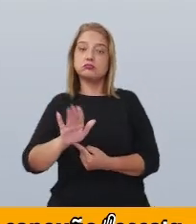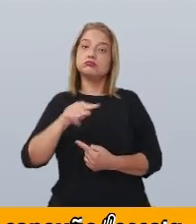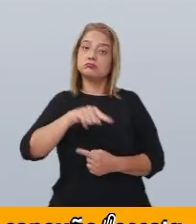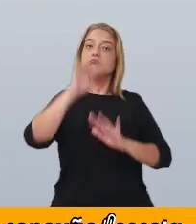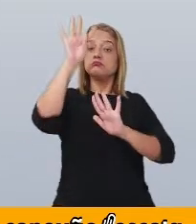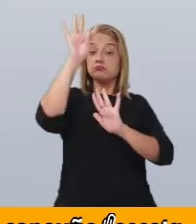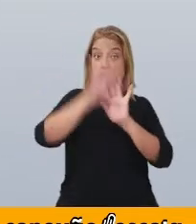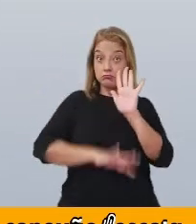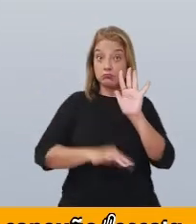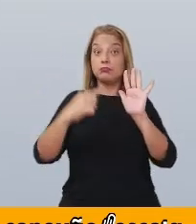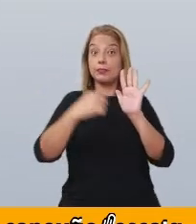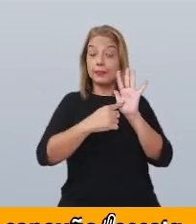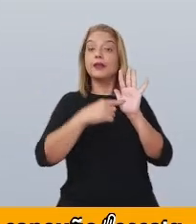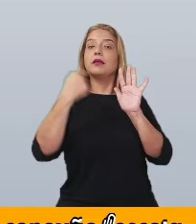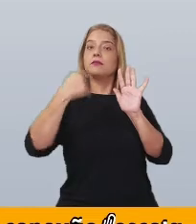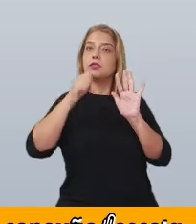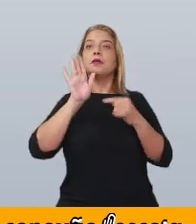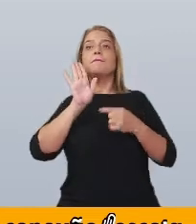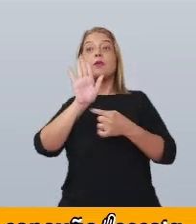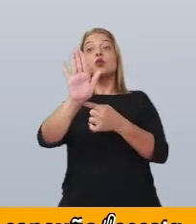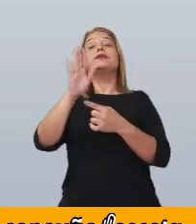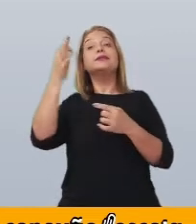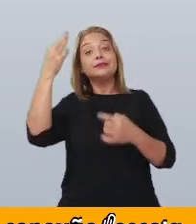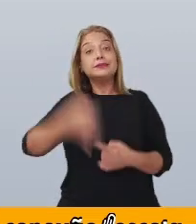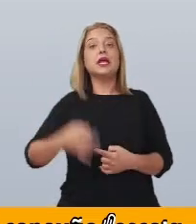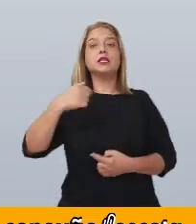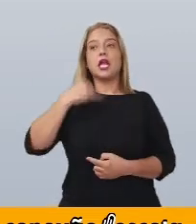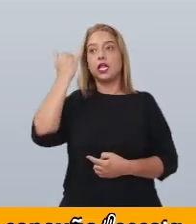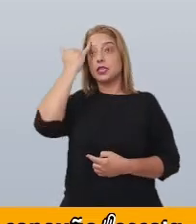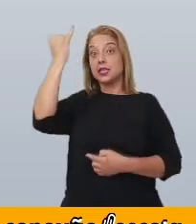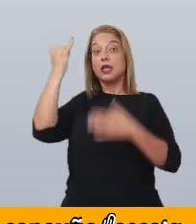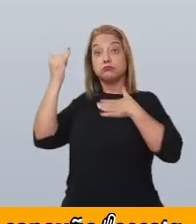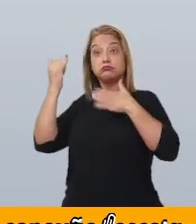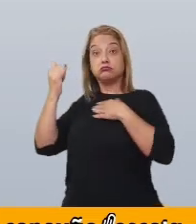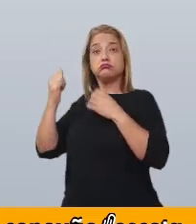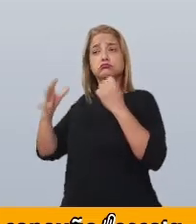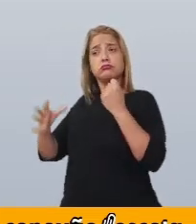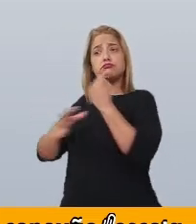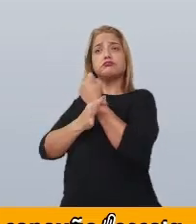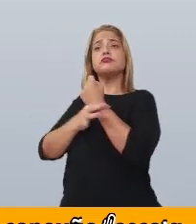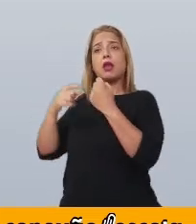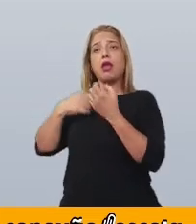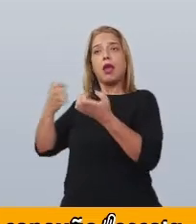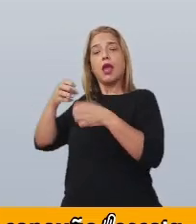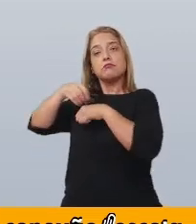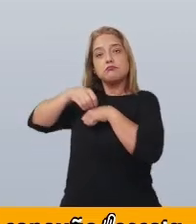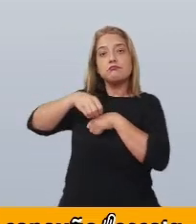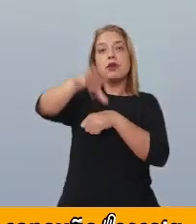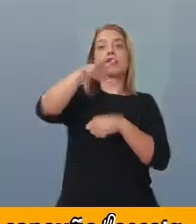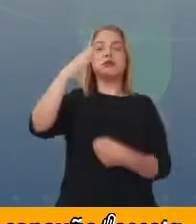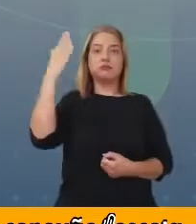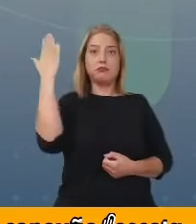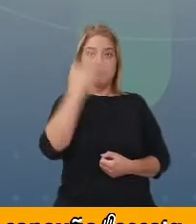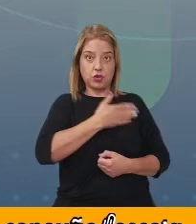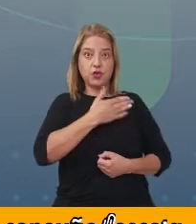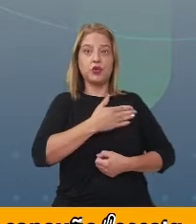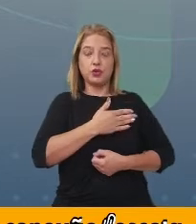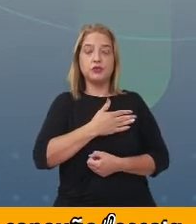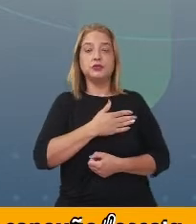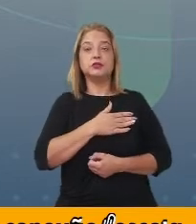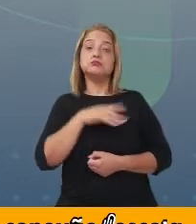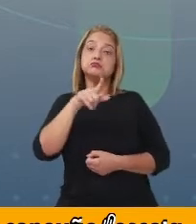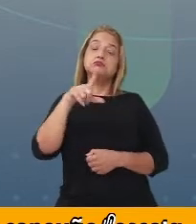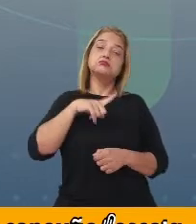sustentar uma ideia defendida pelo autor. Então, para isso, nós podemos utilizar dados